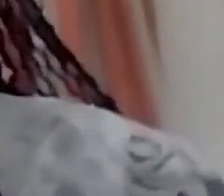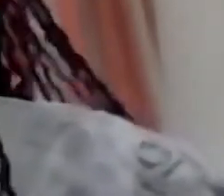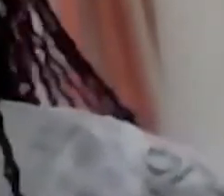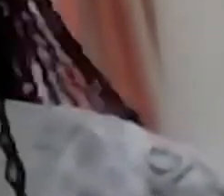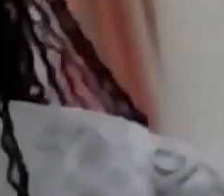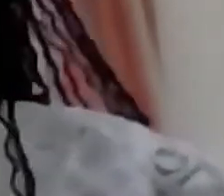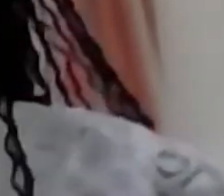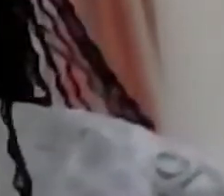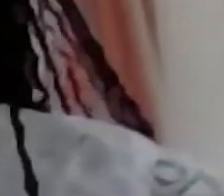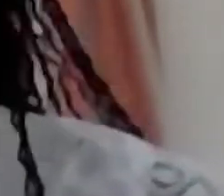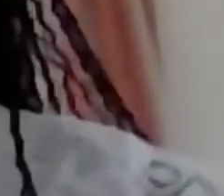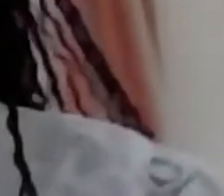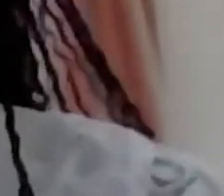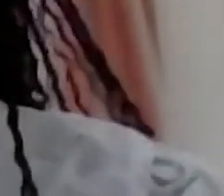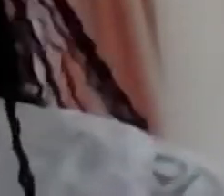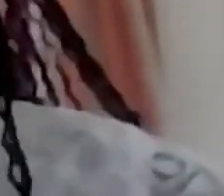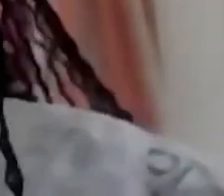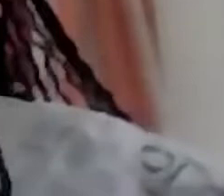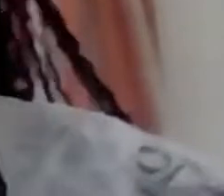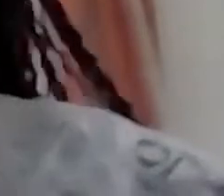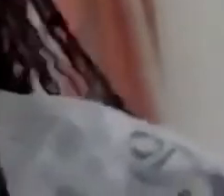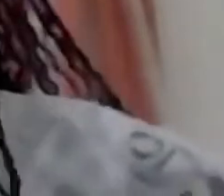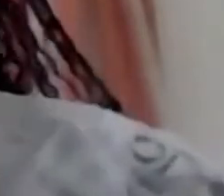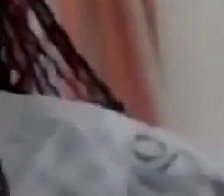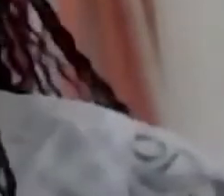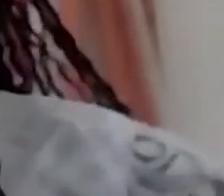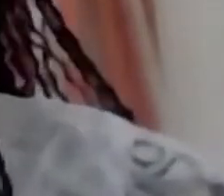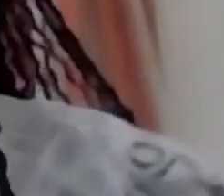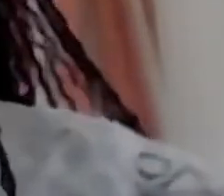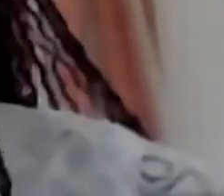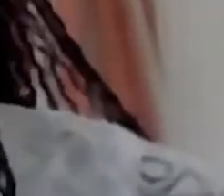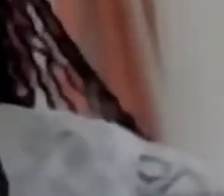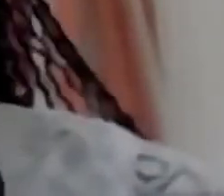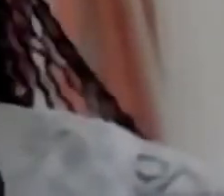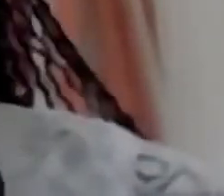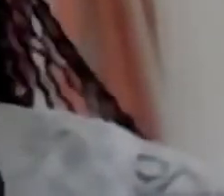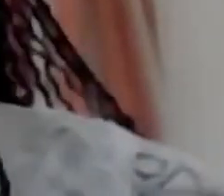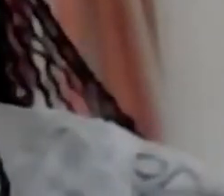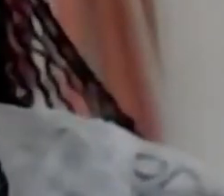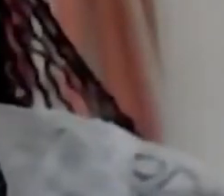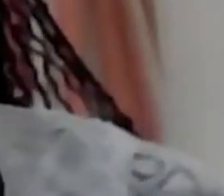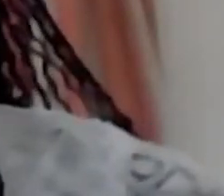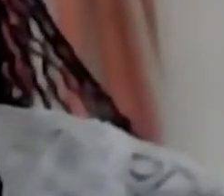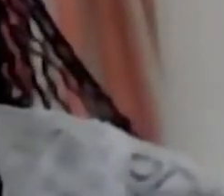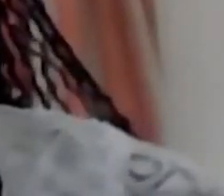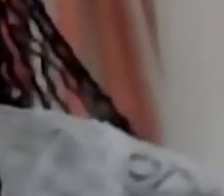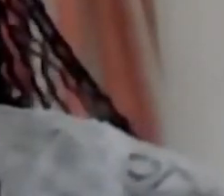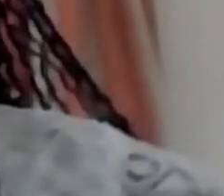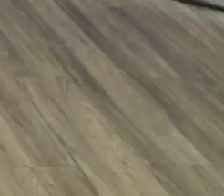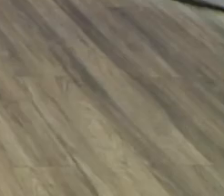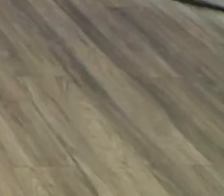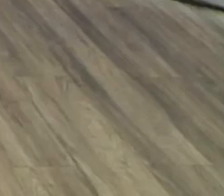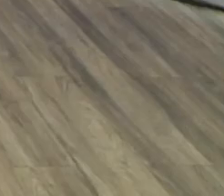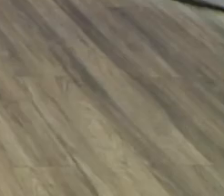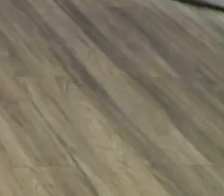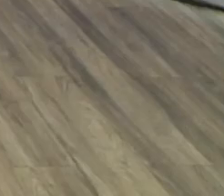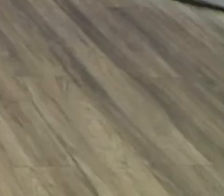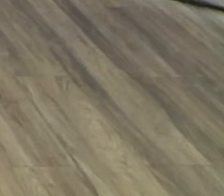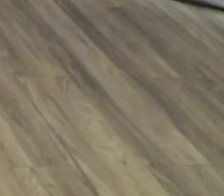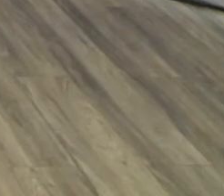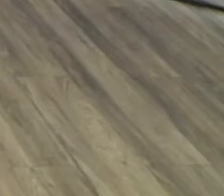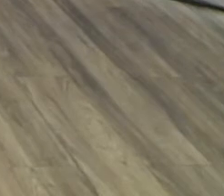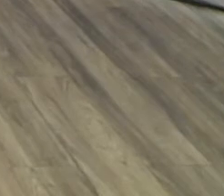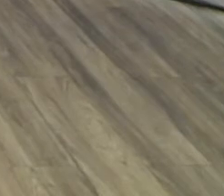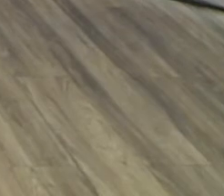em consideração todas as suas necessidades, vamos dizer. Bom, Elizabeth, em um dia como hoje, né,